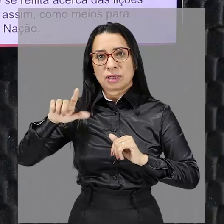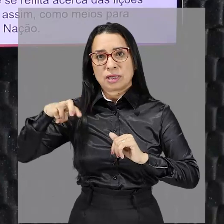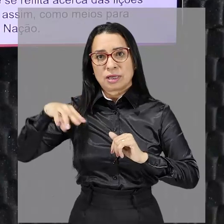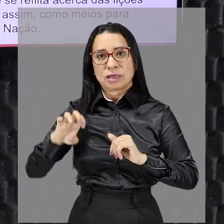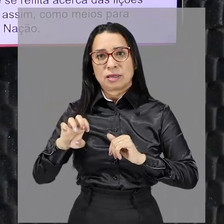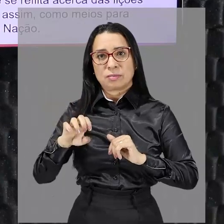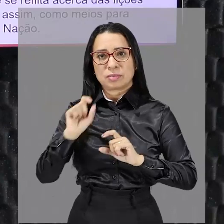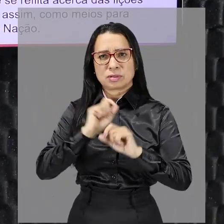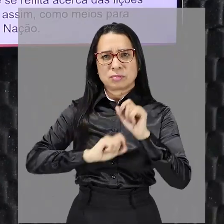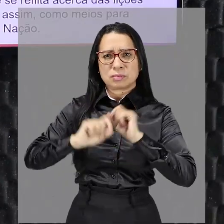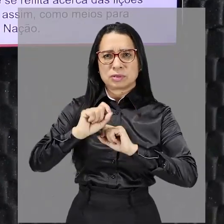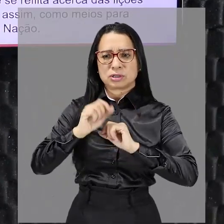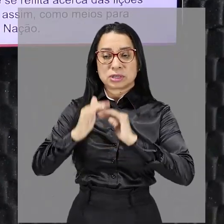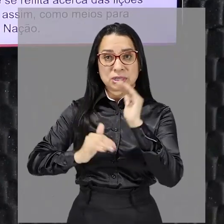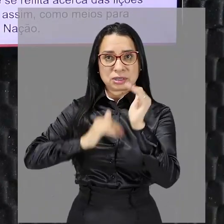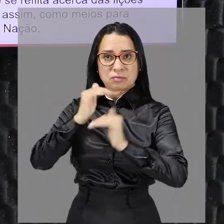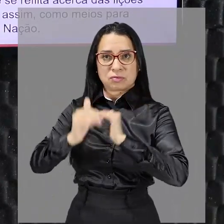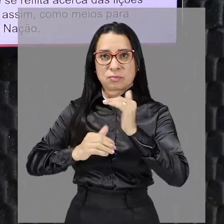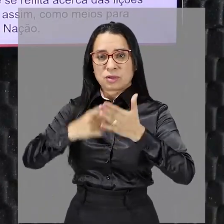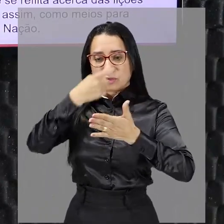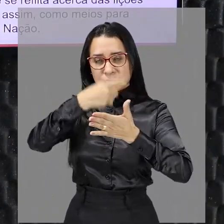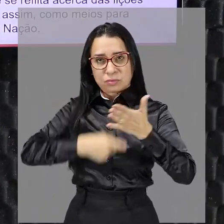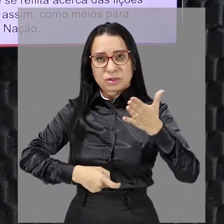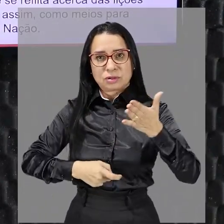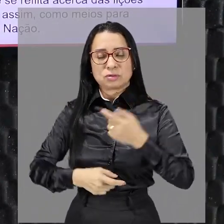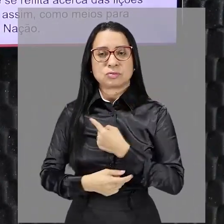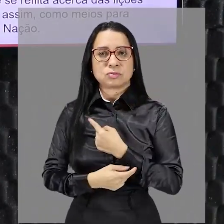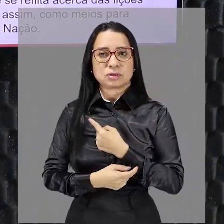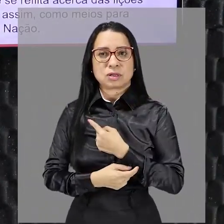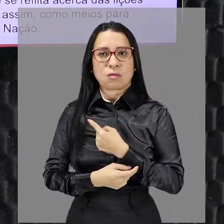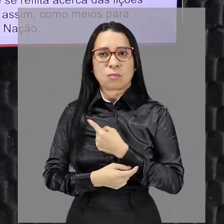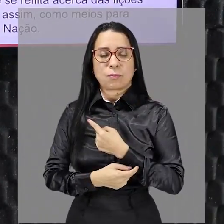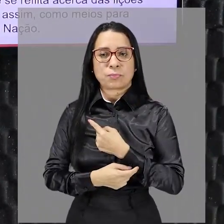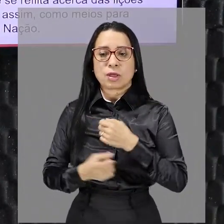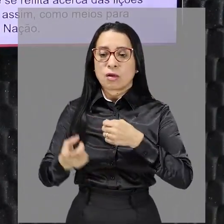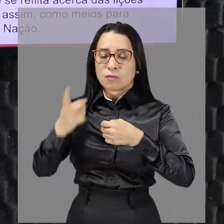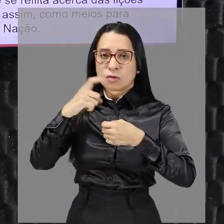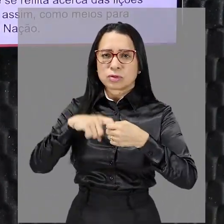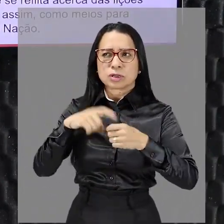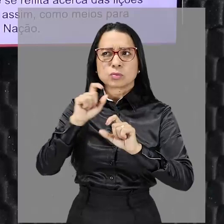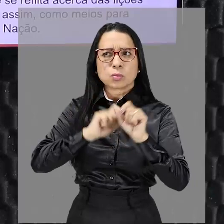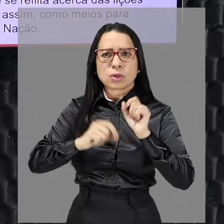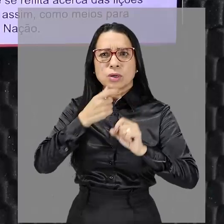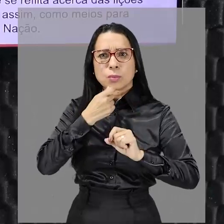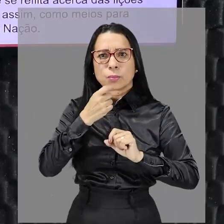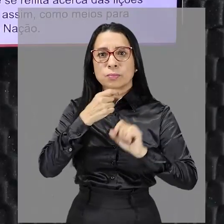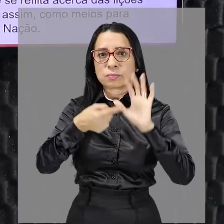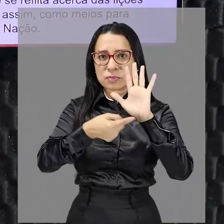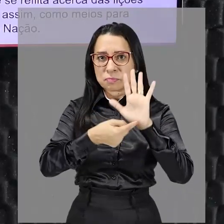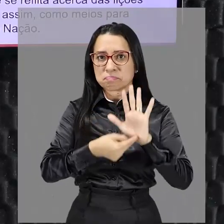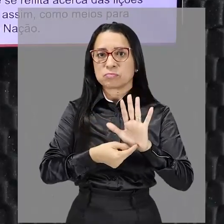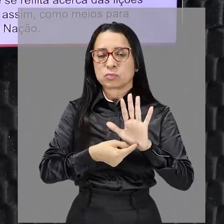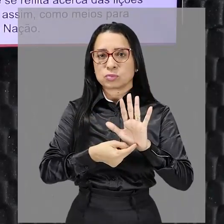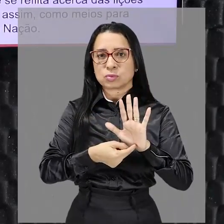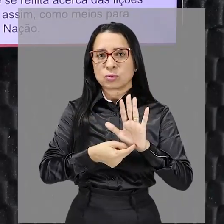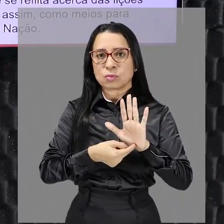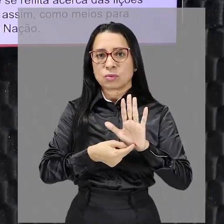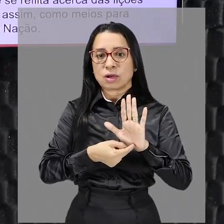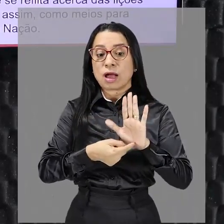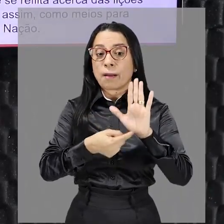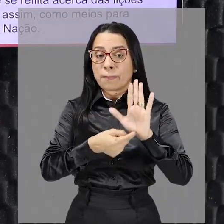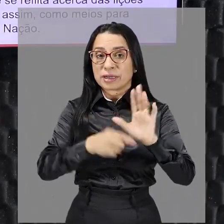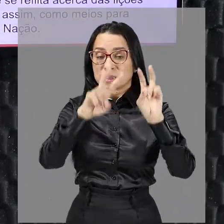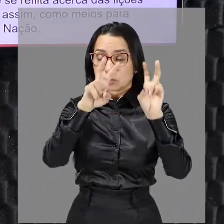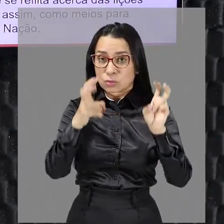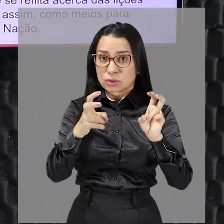para o desenvolvimento do texto dele. Então, recapitulando, o que o Guilherme fez? Ele apresentou o tema e logo em